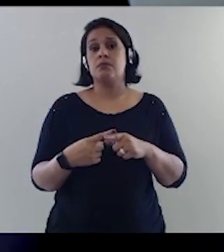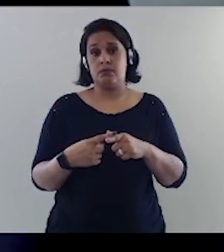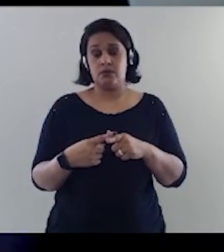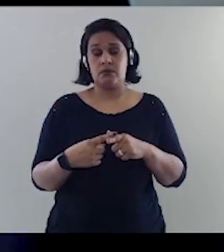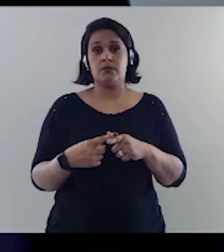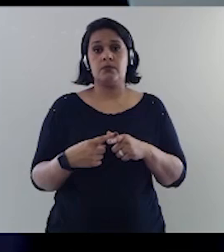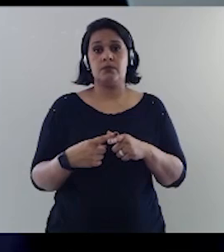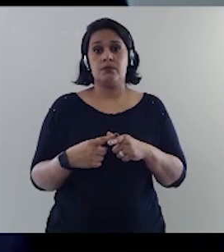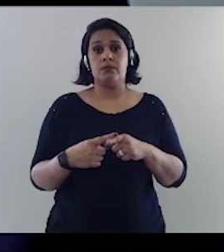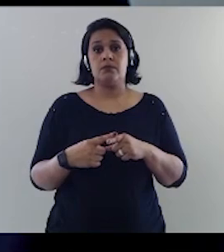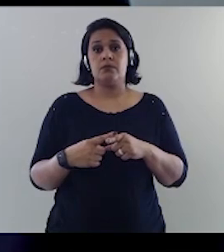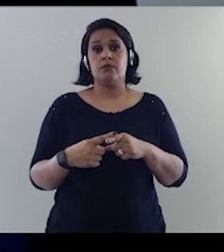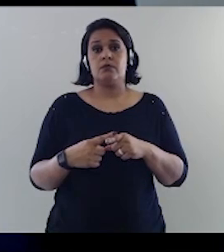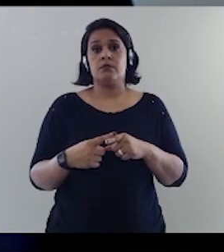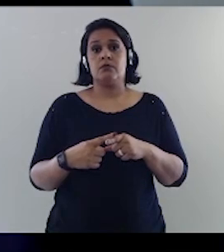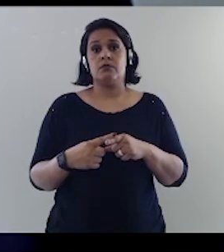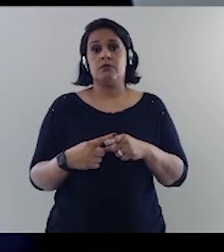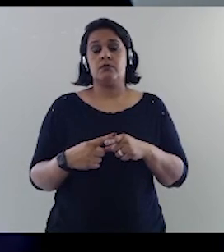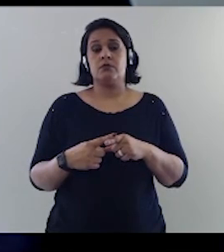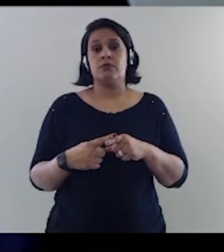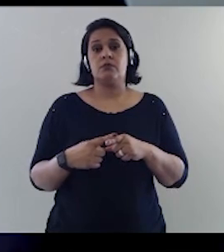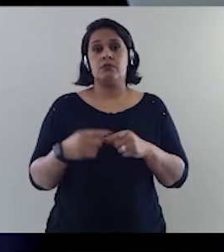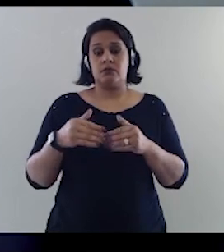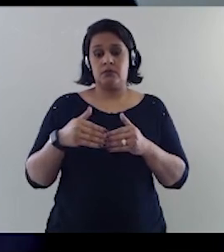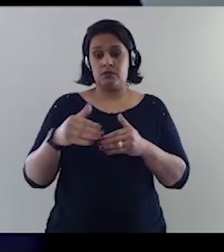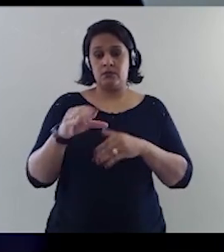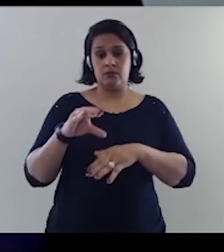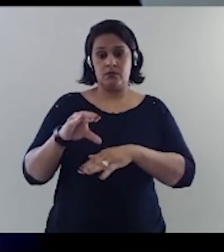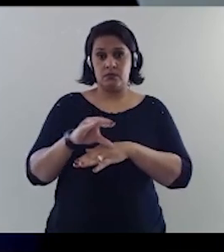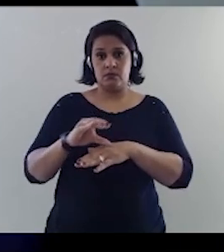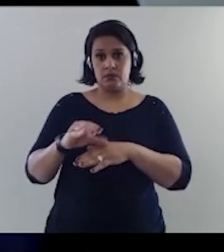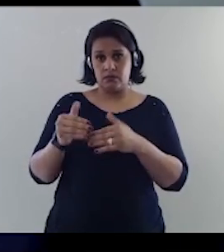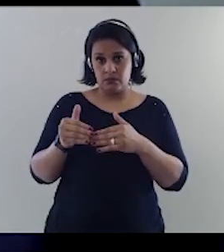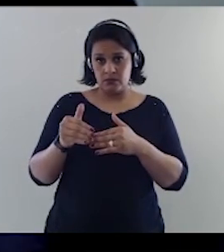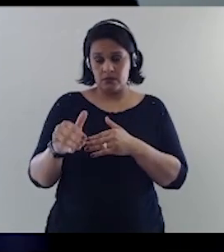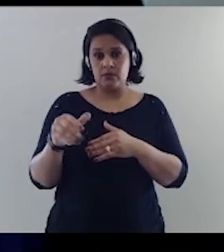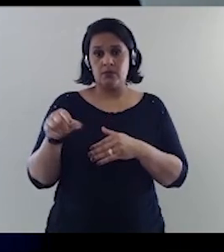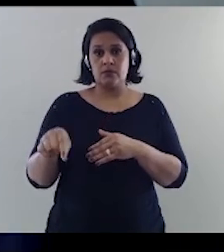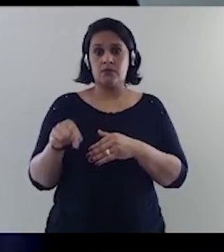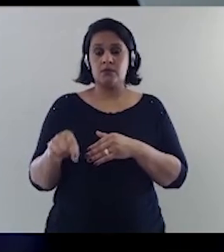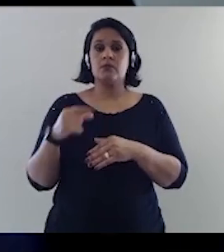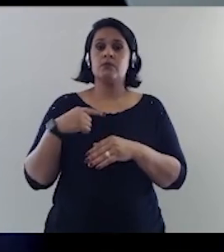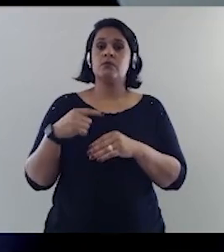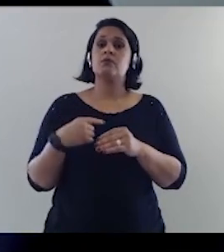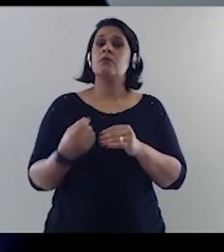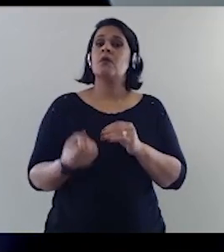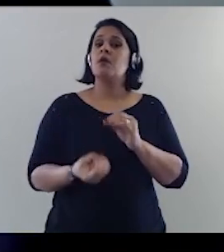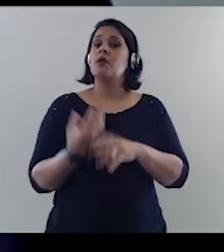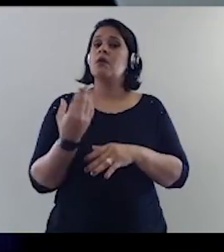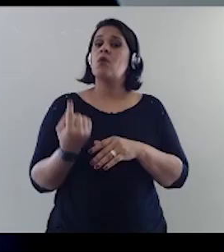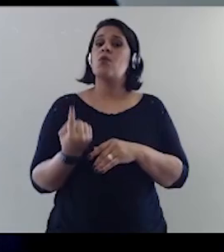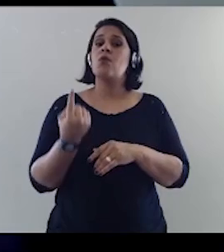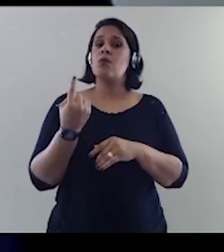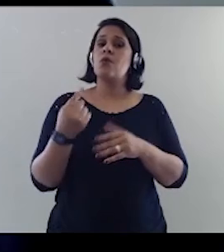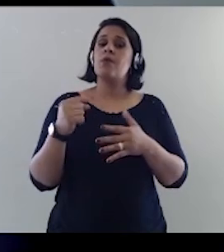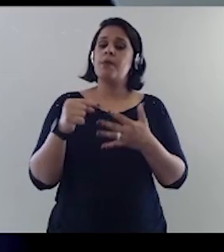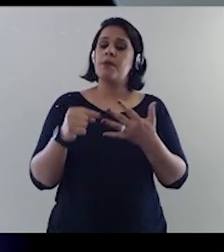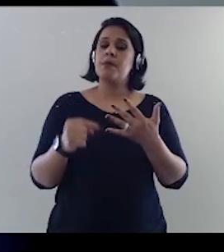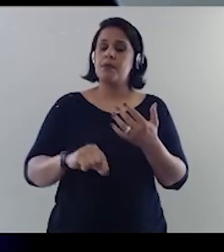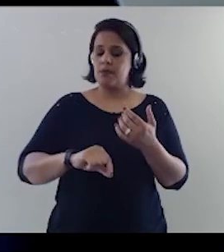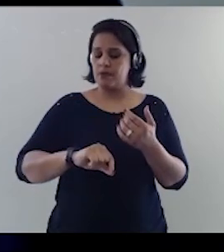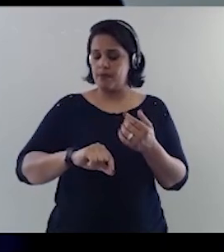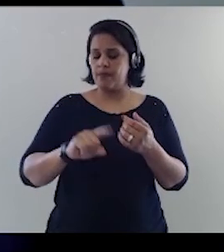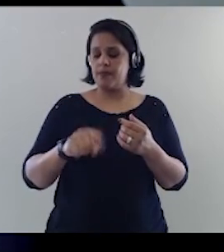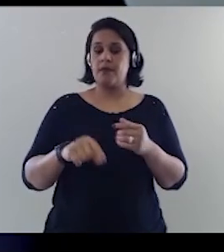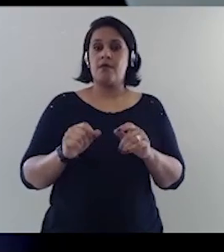gerou, a partir da Constituição, mas sem haver uma disposição expressa, um critério constitucional que foi a da exceção ou